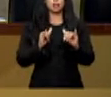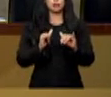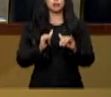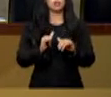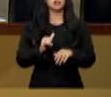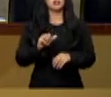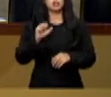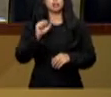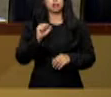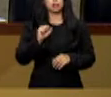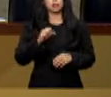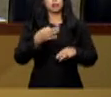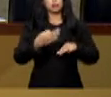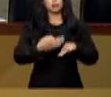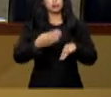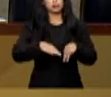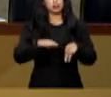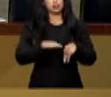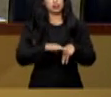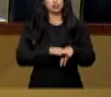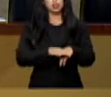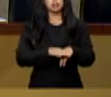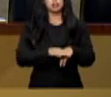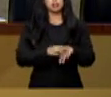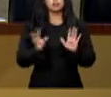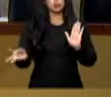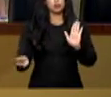decisão nas ADIs.